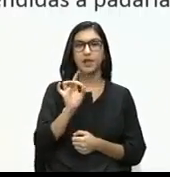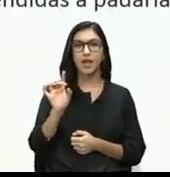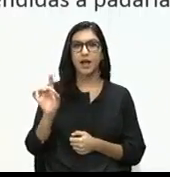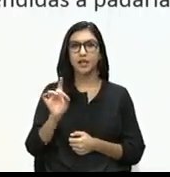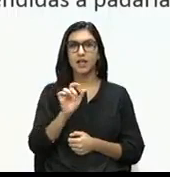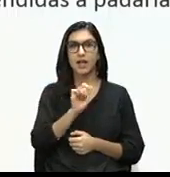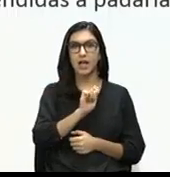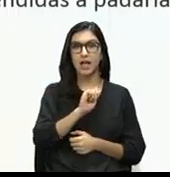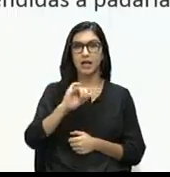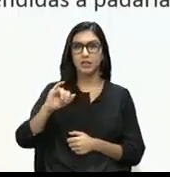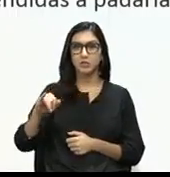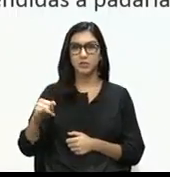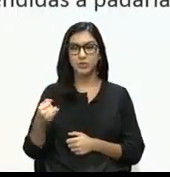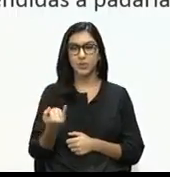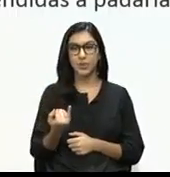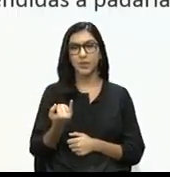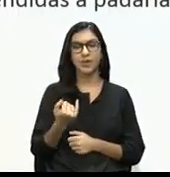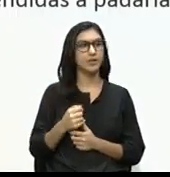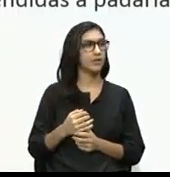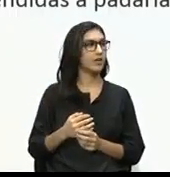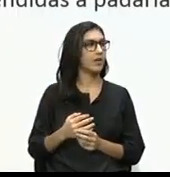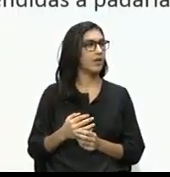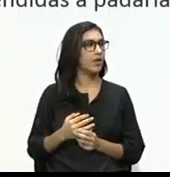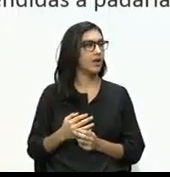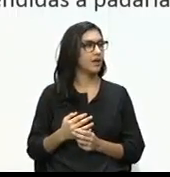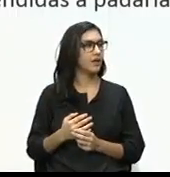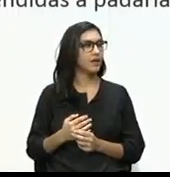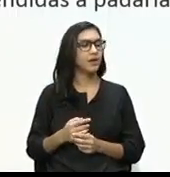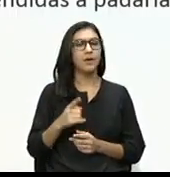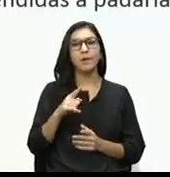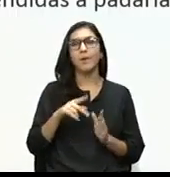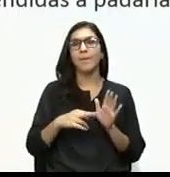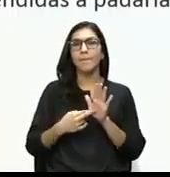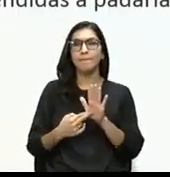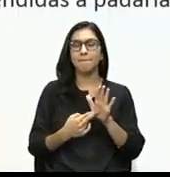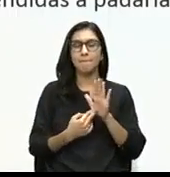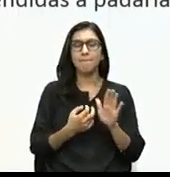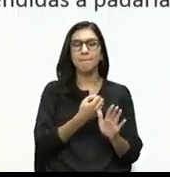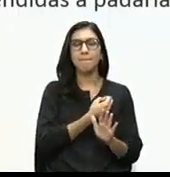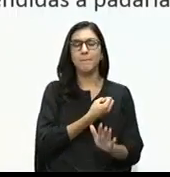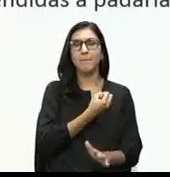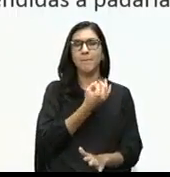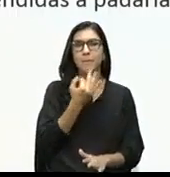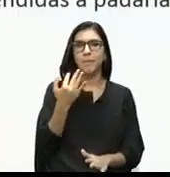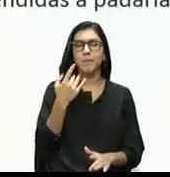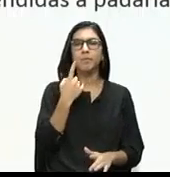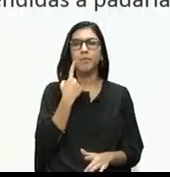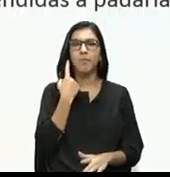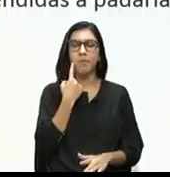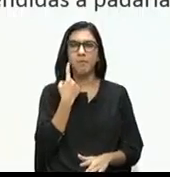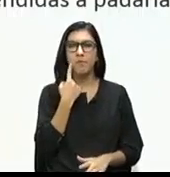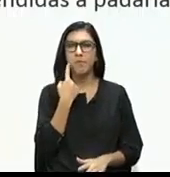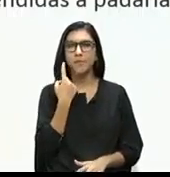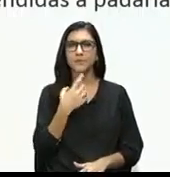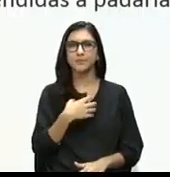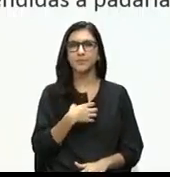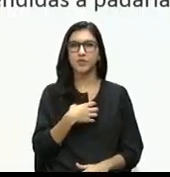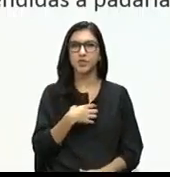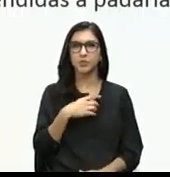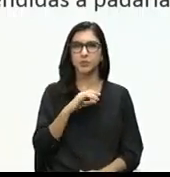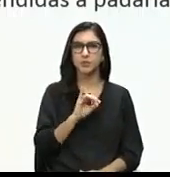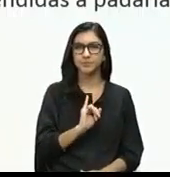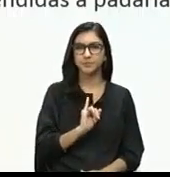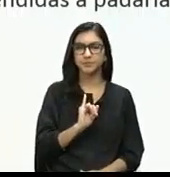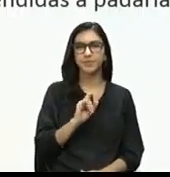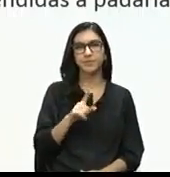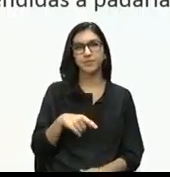A e J da matriz A vai representar o número de balas do tipo I, que